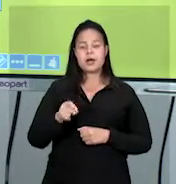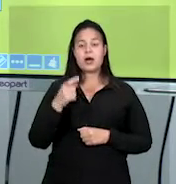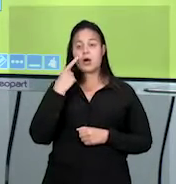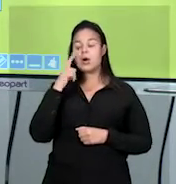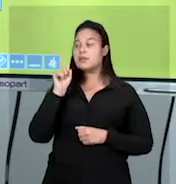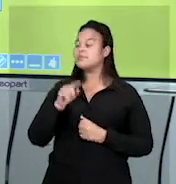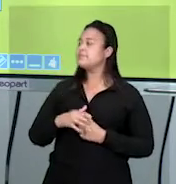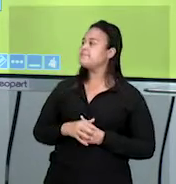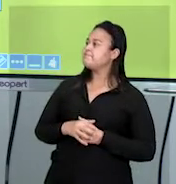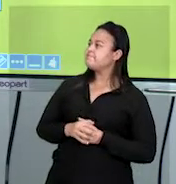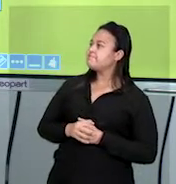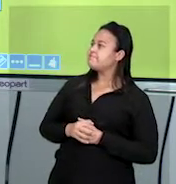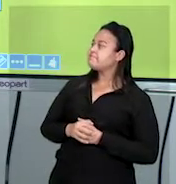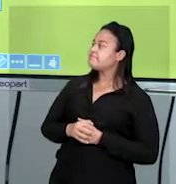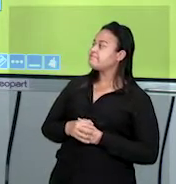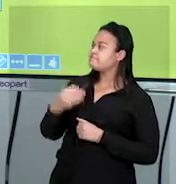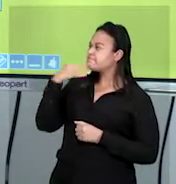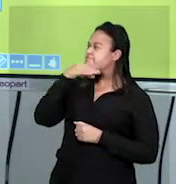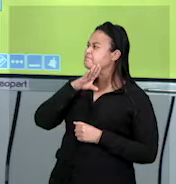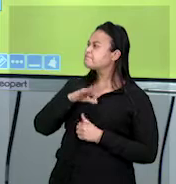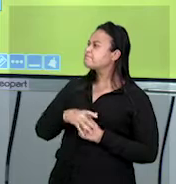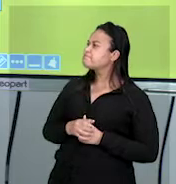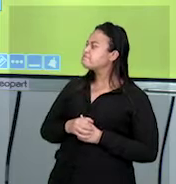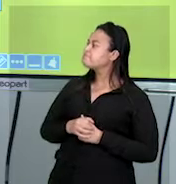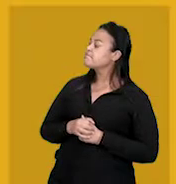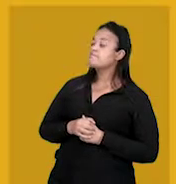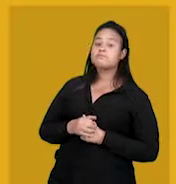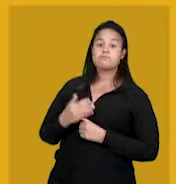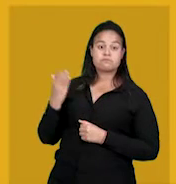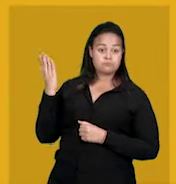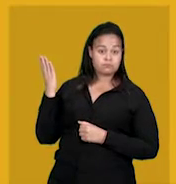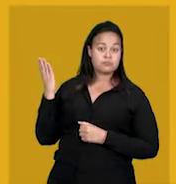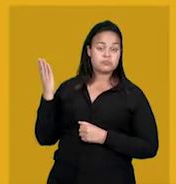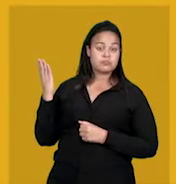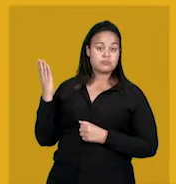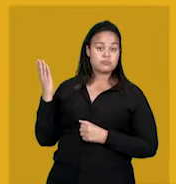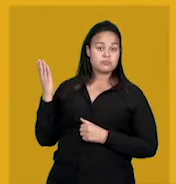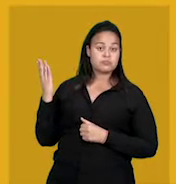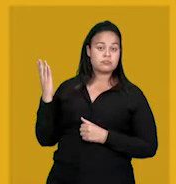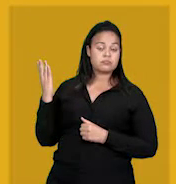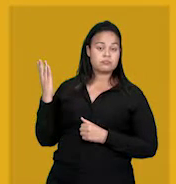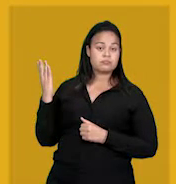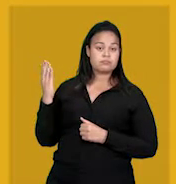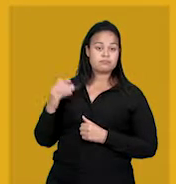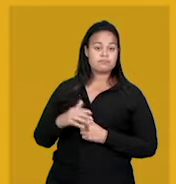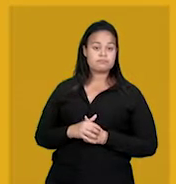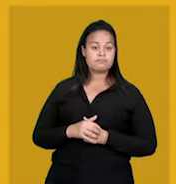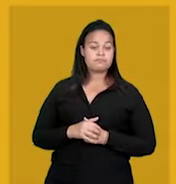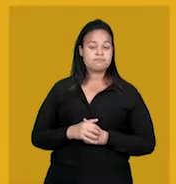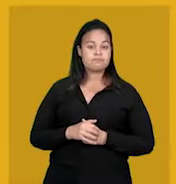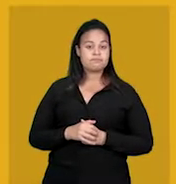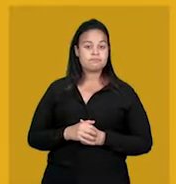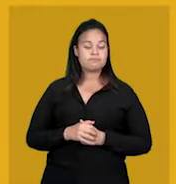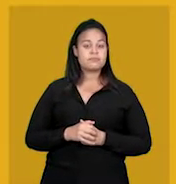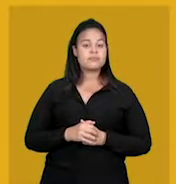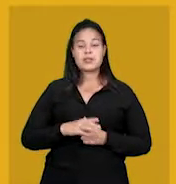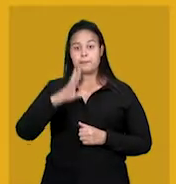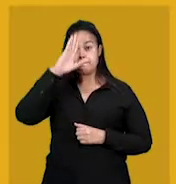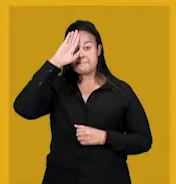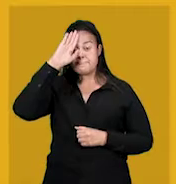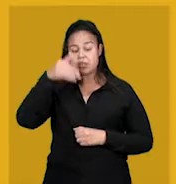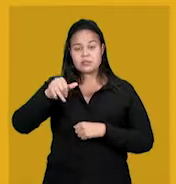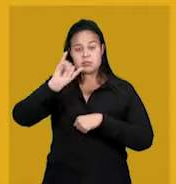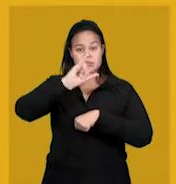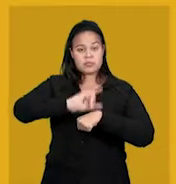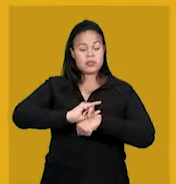só. Reparem bem. Esse mapa está falando das principais capitais